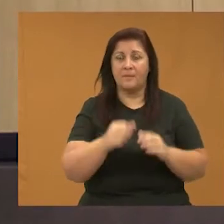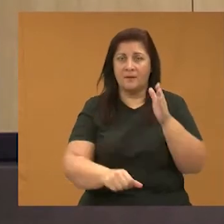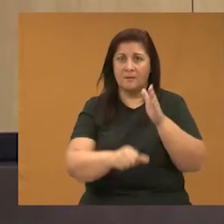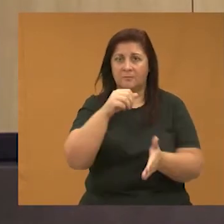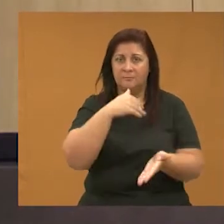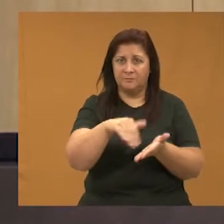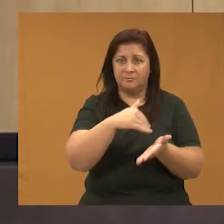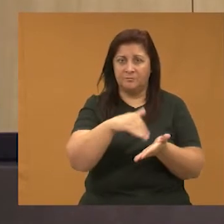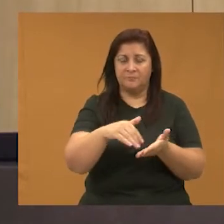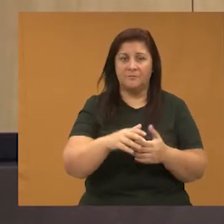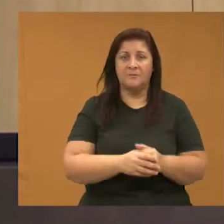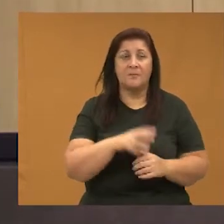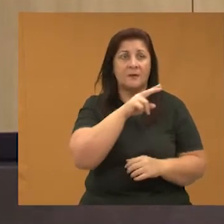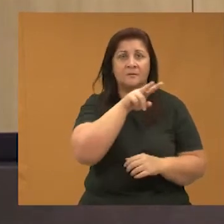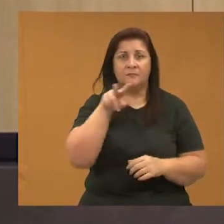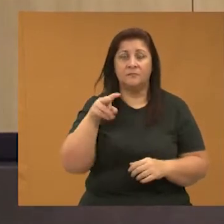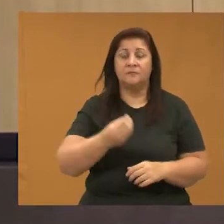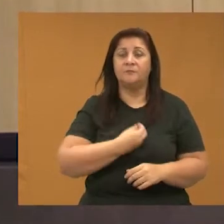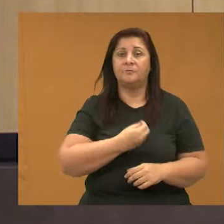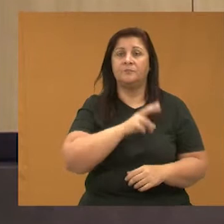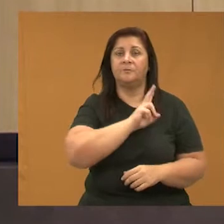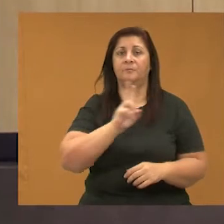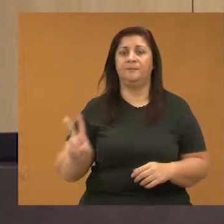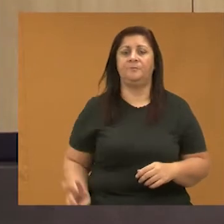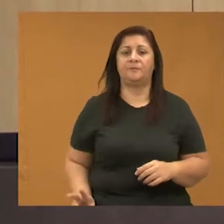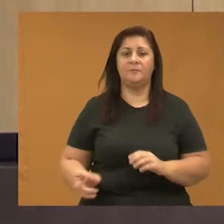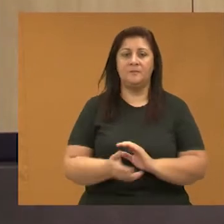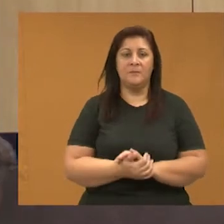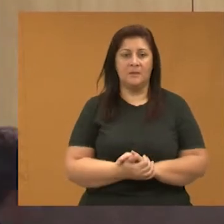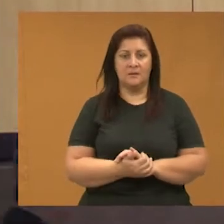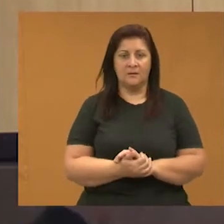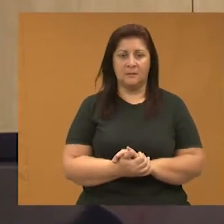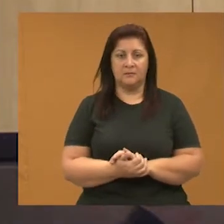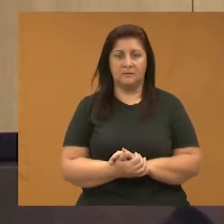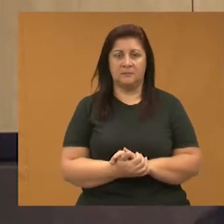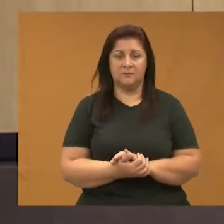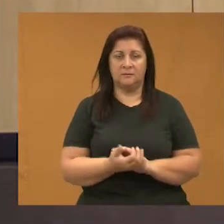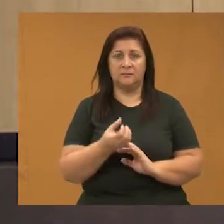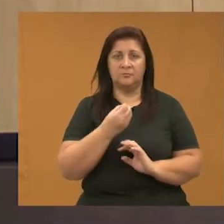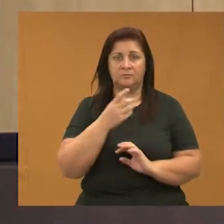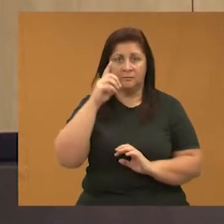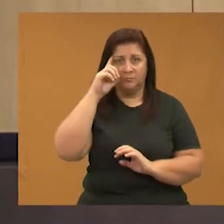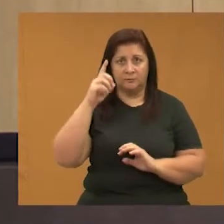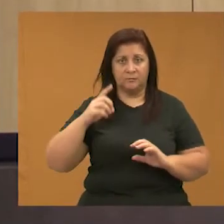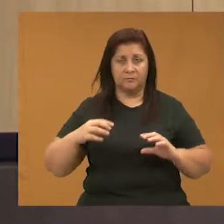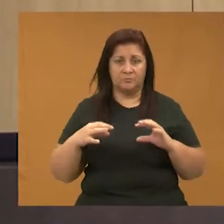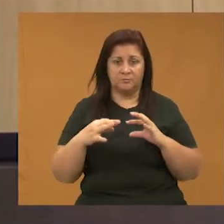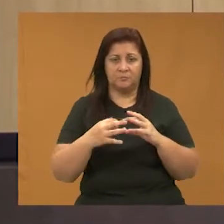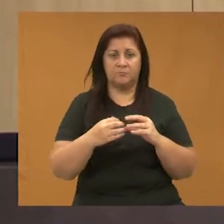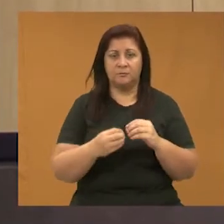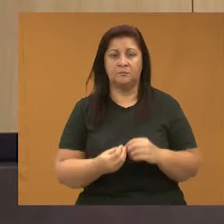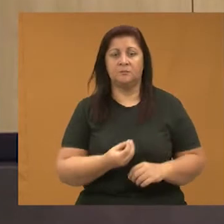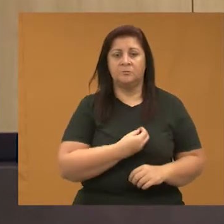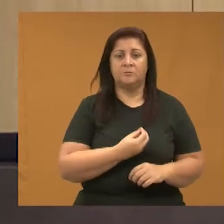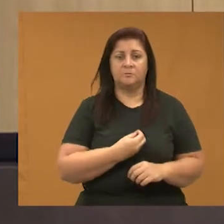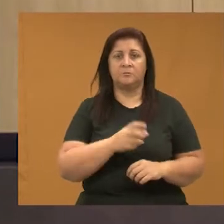primeiro secretário que faça a verificação da presença. Bom dia a todos. Estão